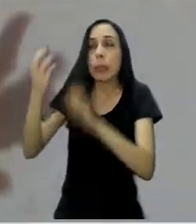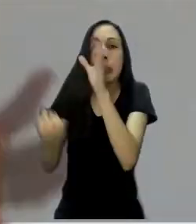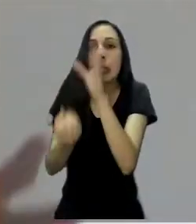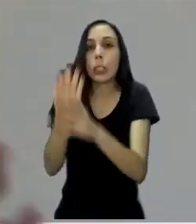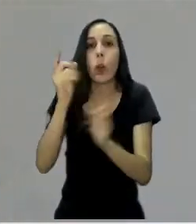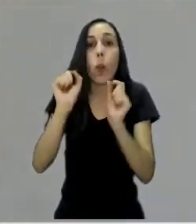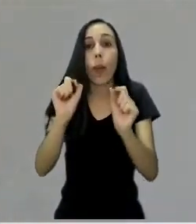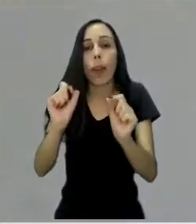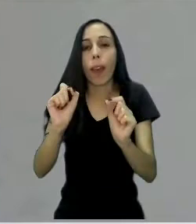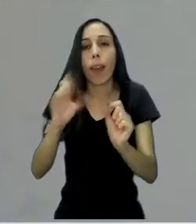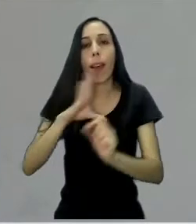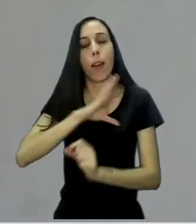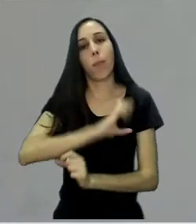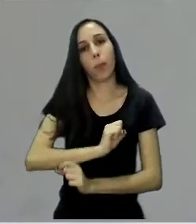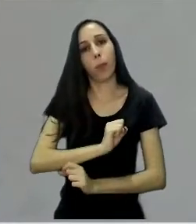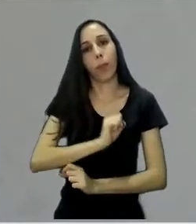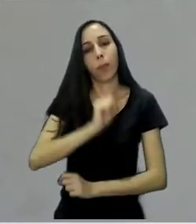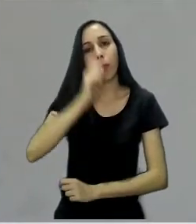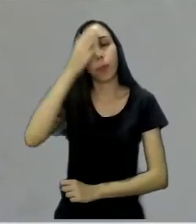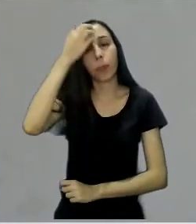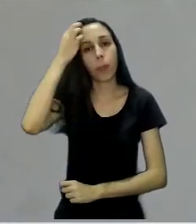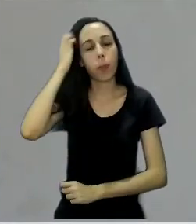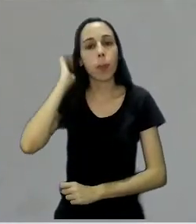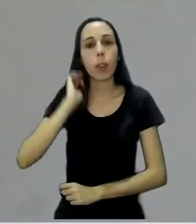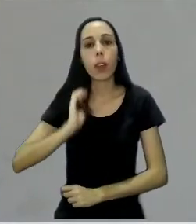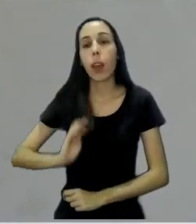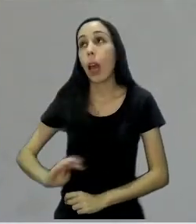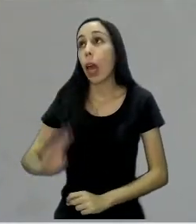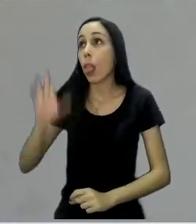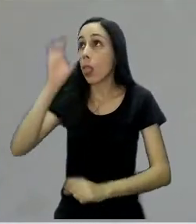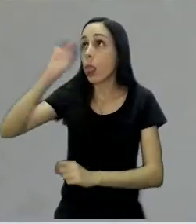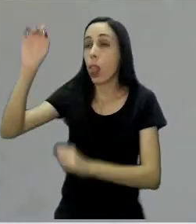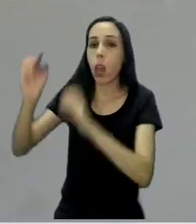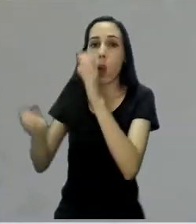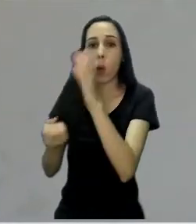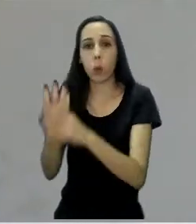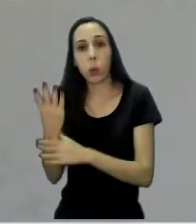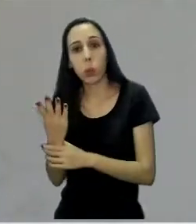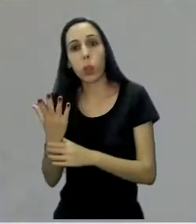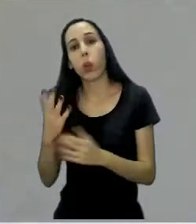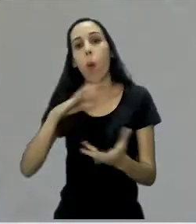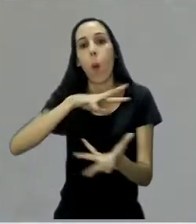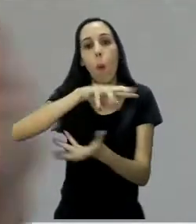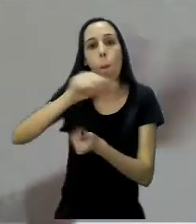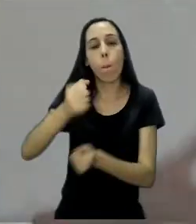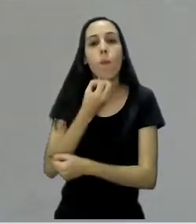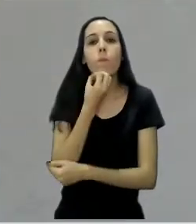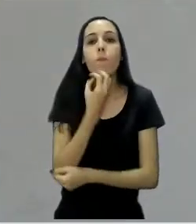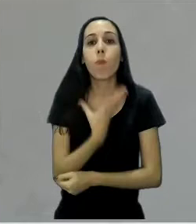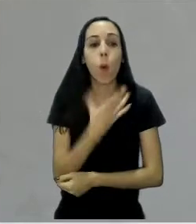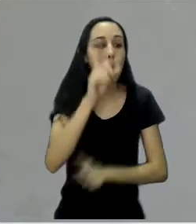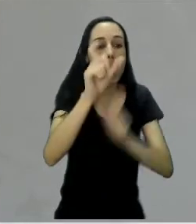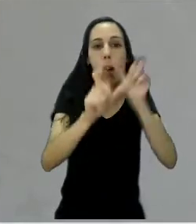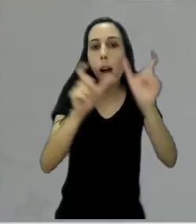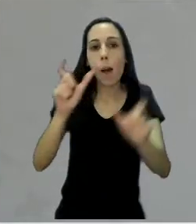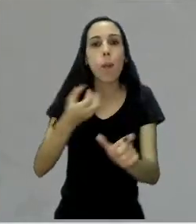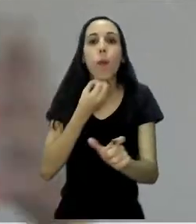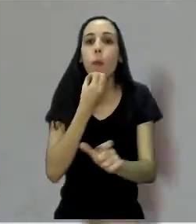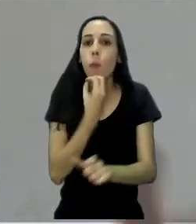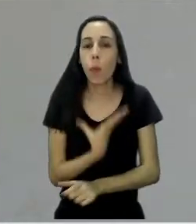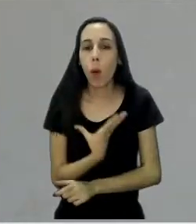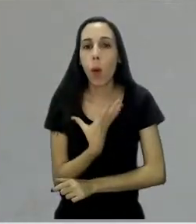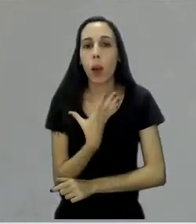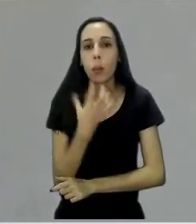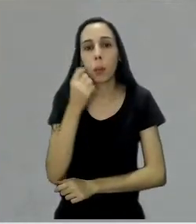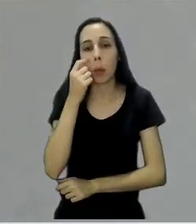e dele só provém amor. Deus criou o mundo bom, Ele nos